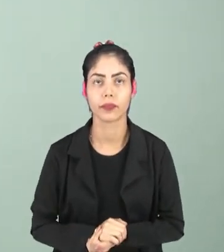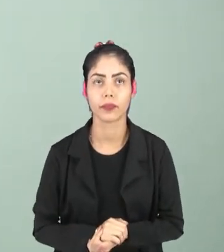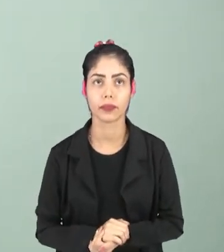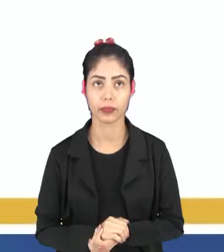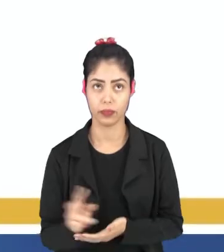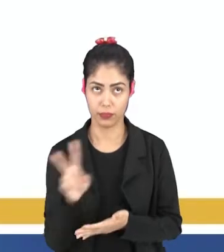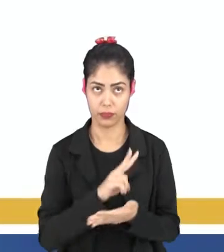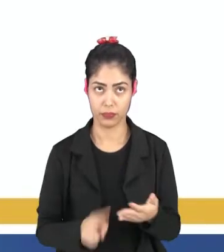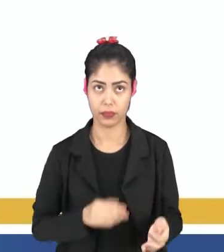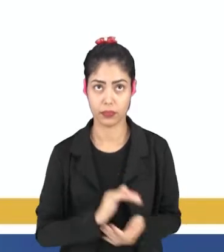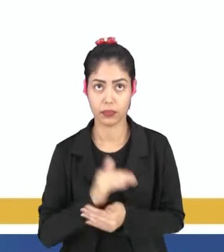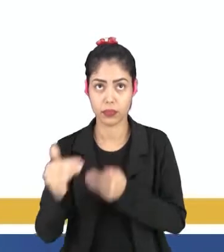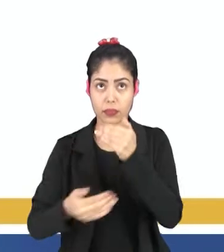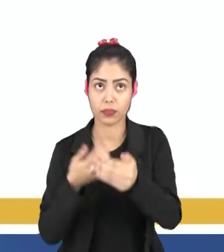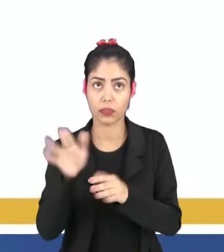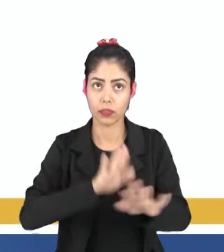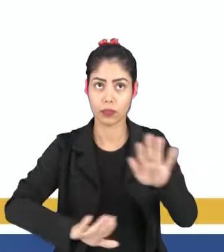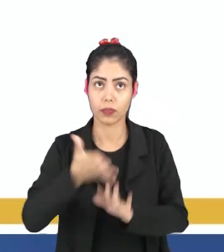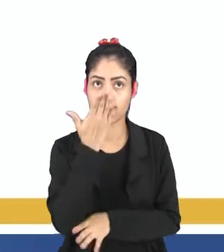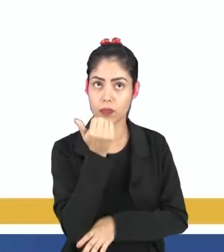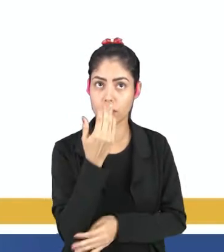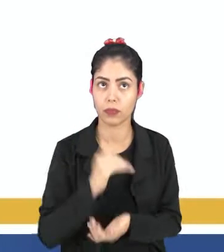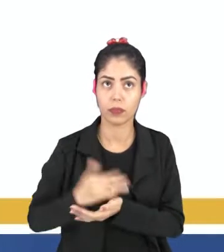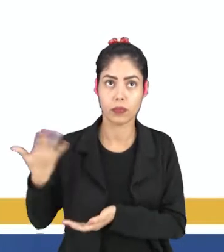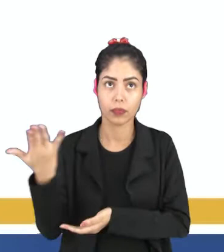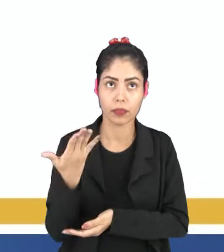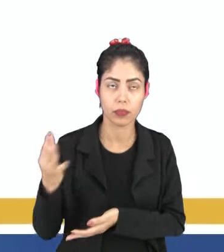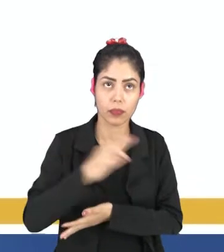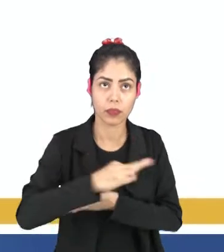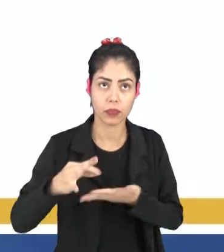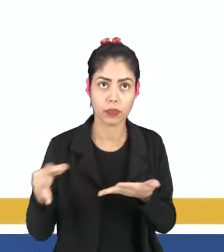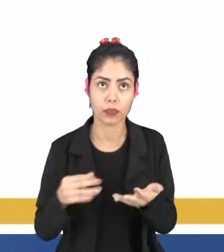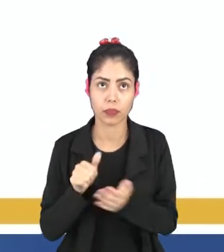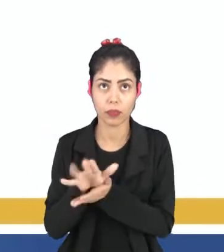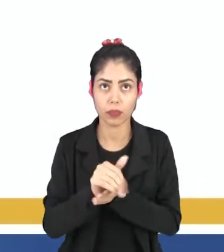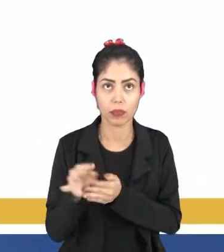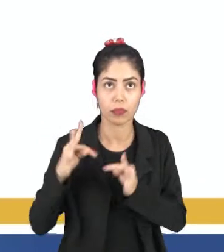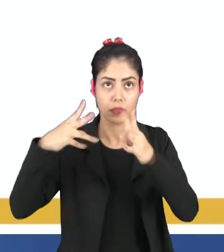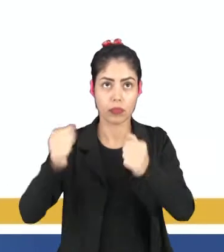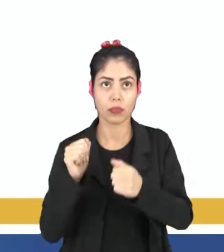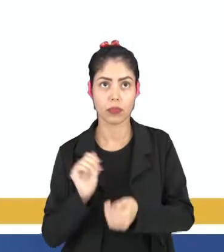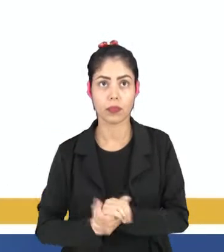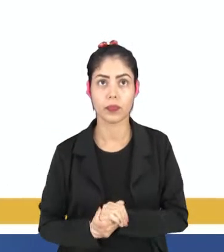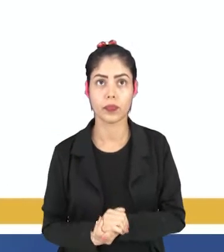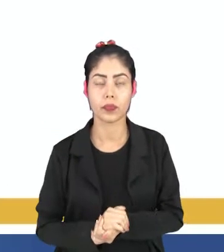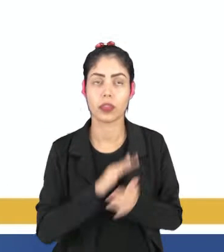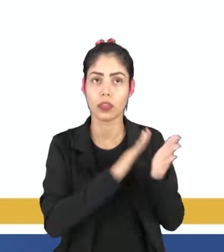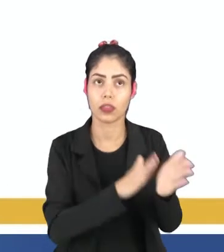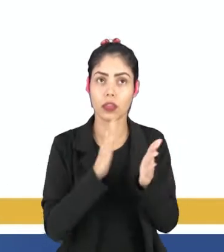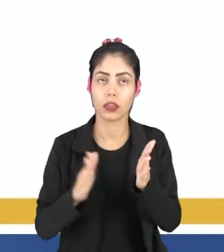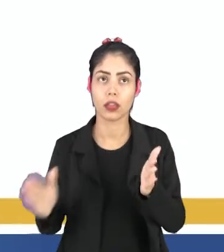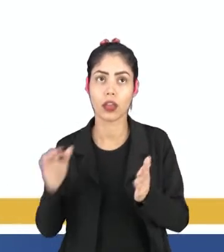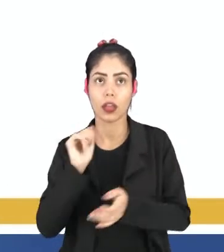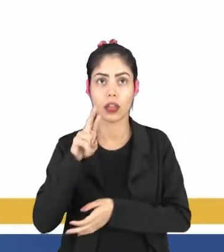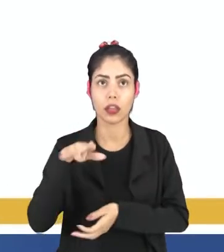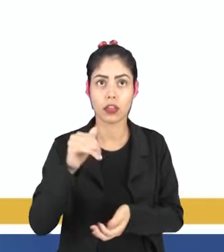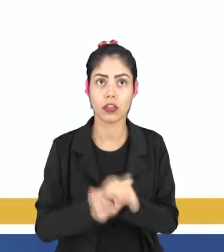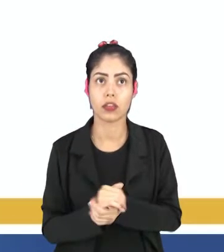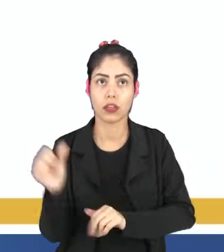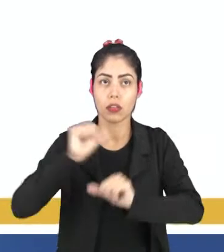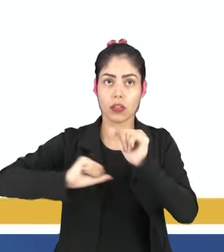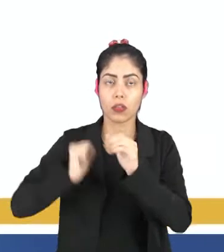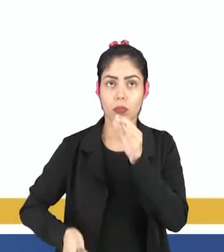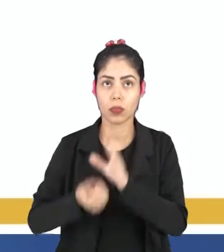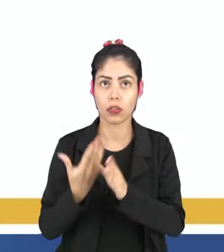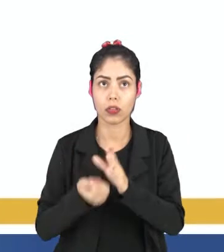Leiam ali comigo. Os processos de conservação de alimentos são baseados na eliminação total ou parcial dos agentes que alteram